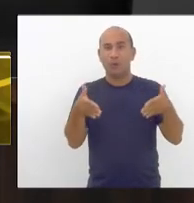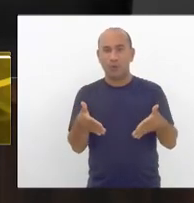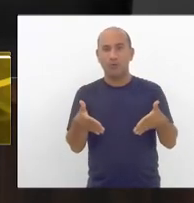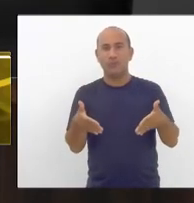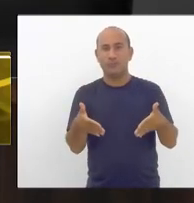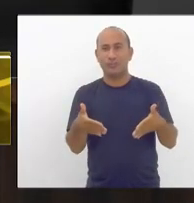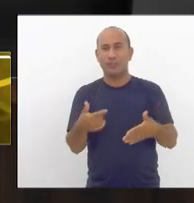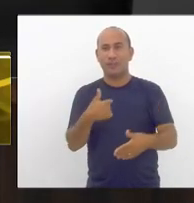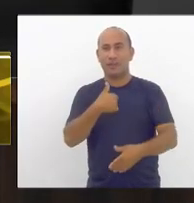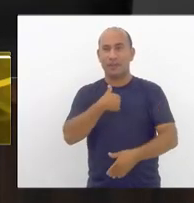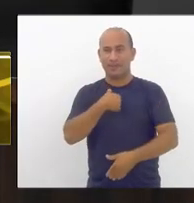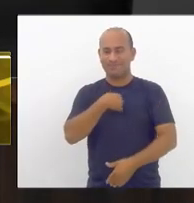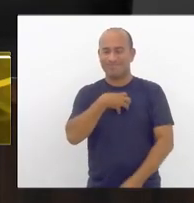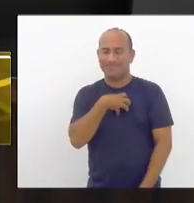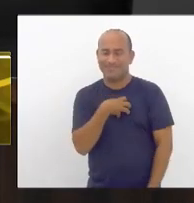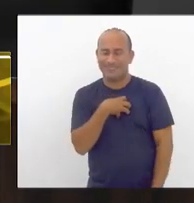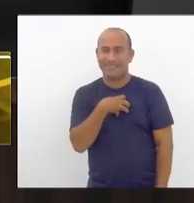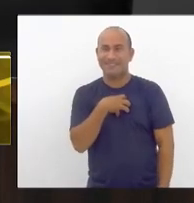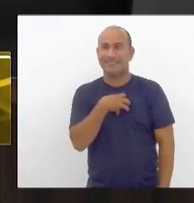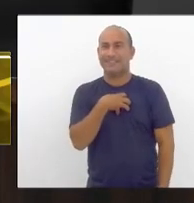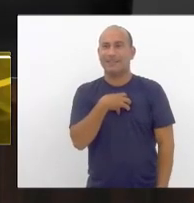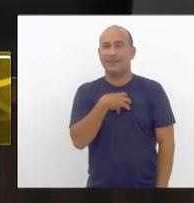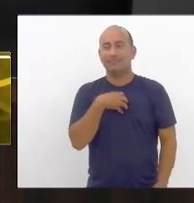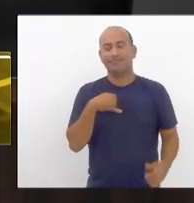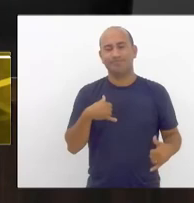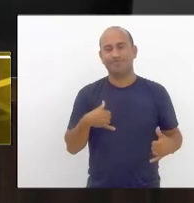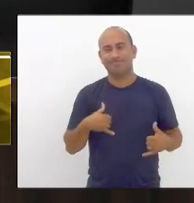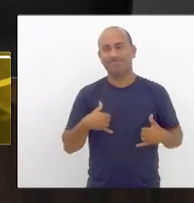eu me sinto muito orgulhosa